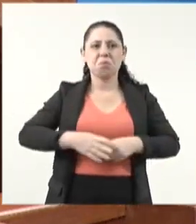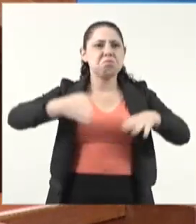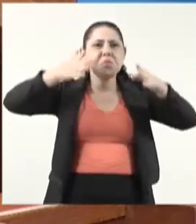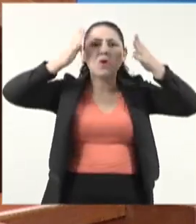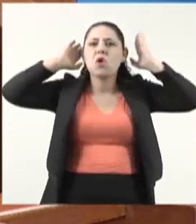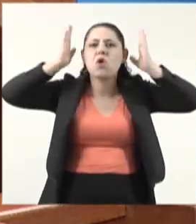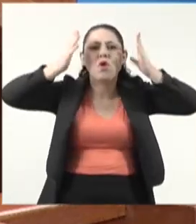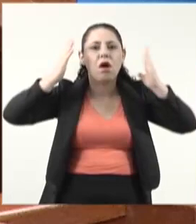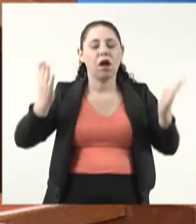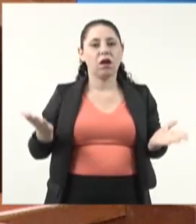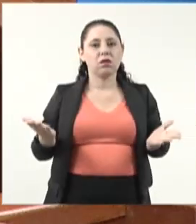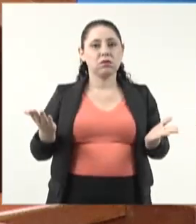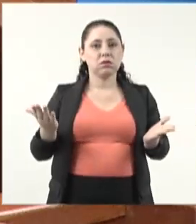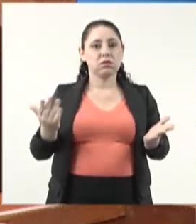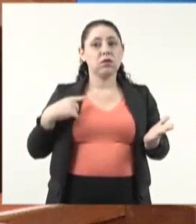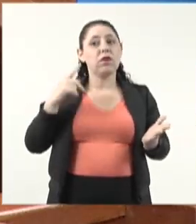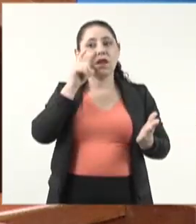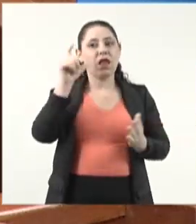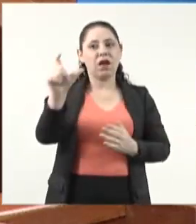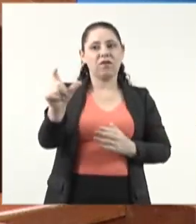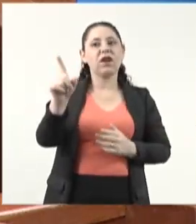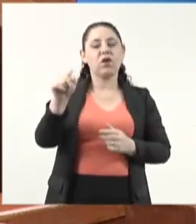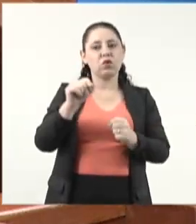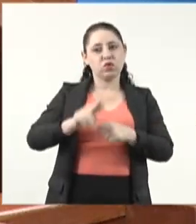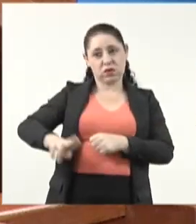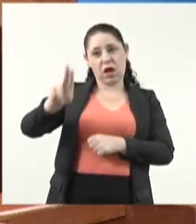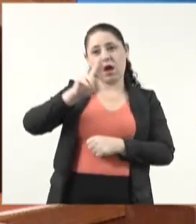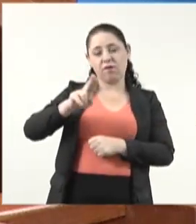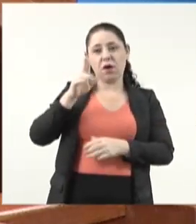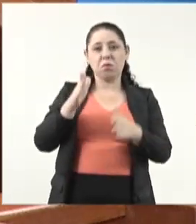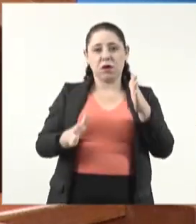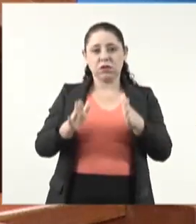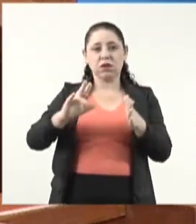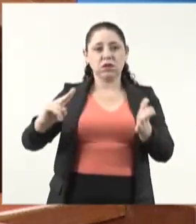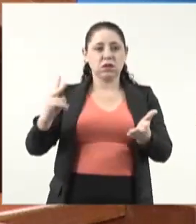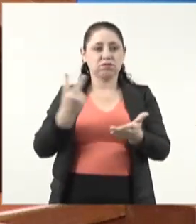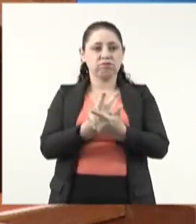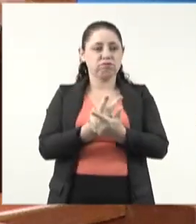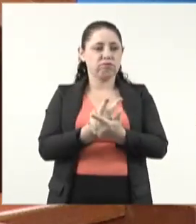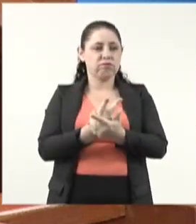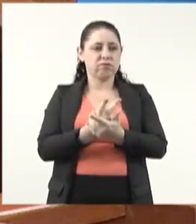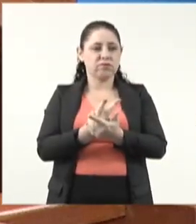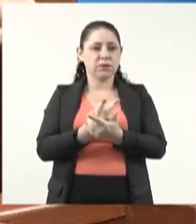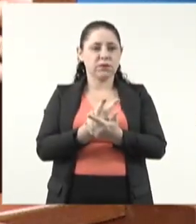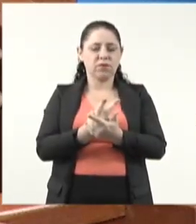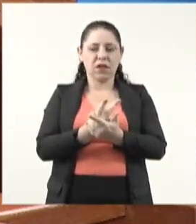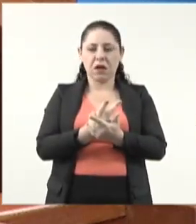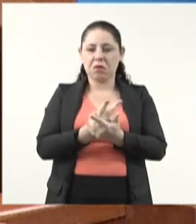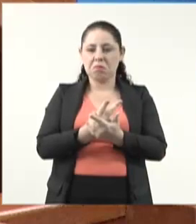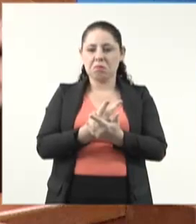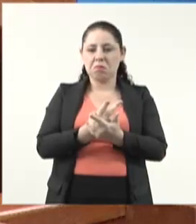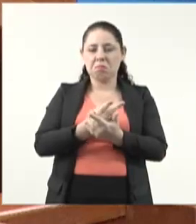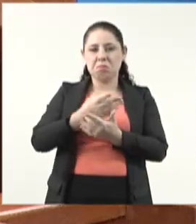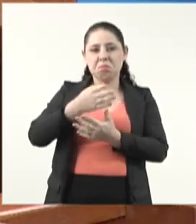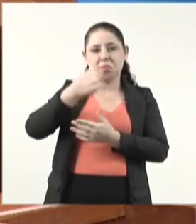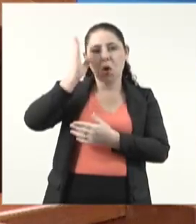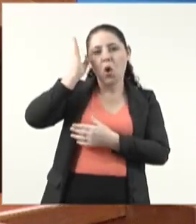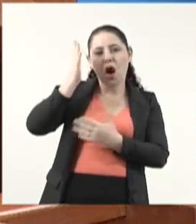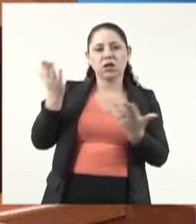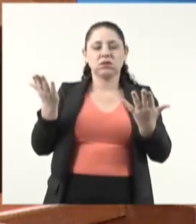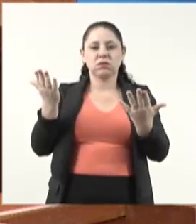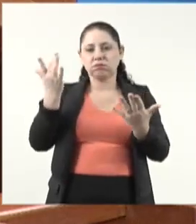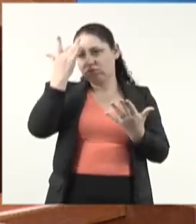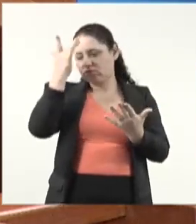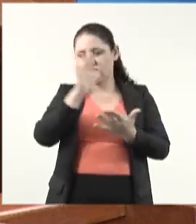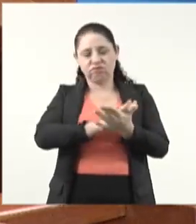burra e, enfim, de que ela utilizava o mandato de forma incompetente e burra, e,